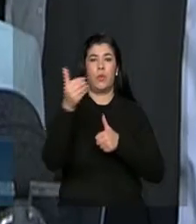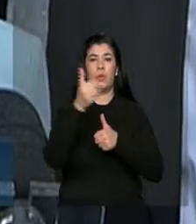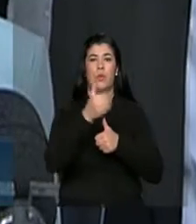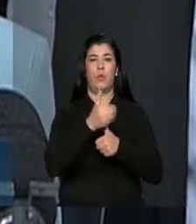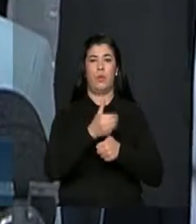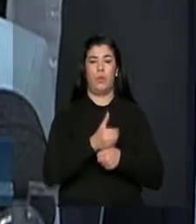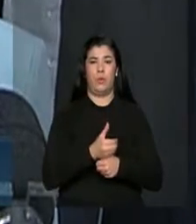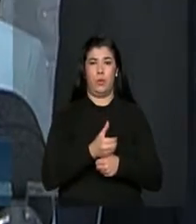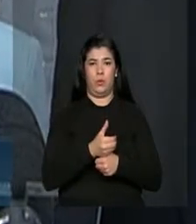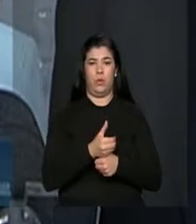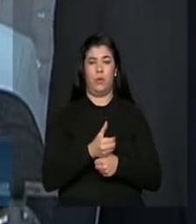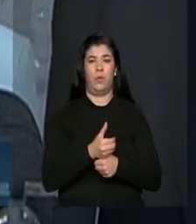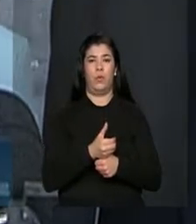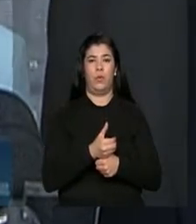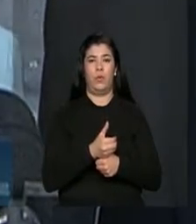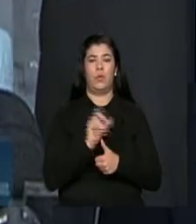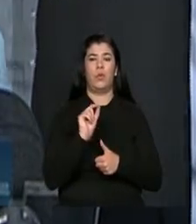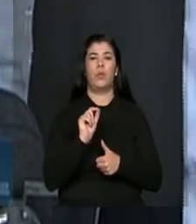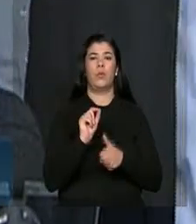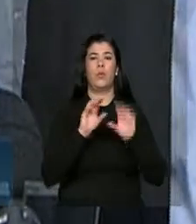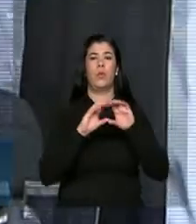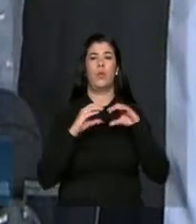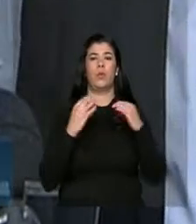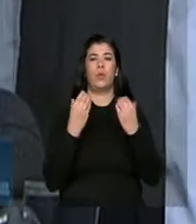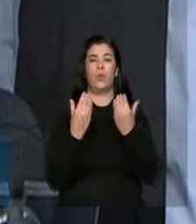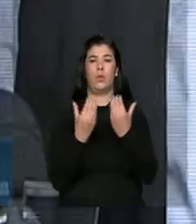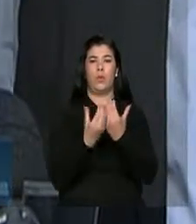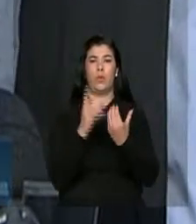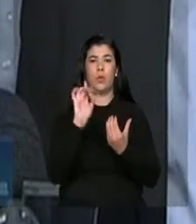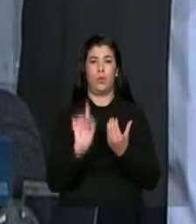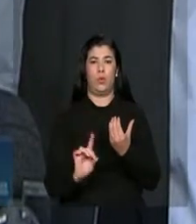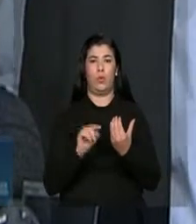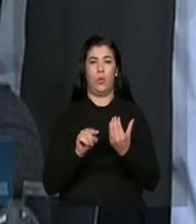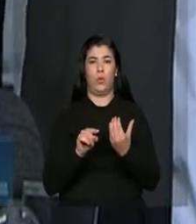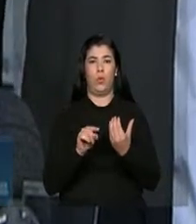substituindo na direção do Conselho